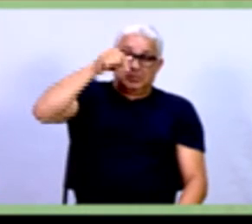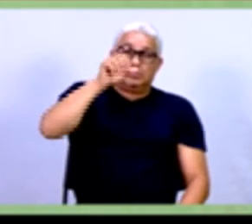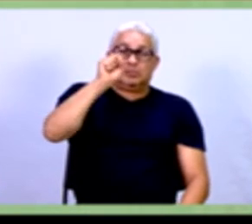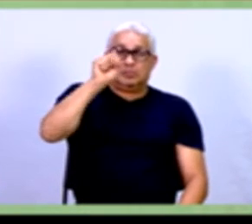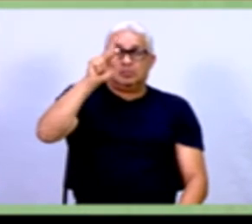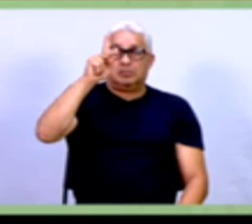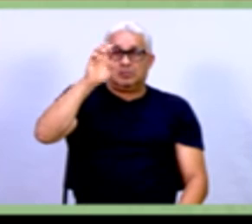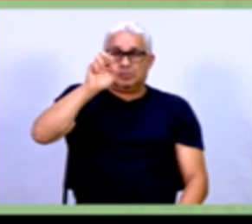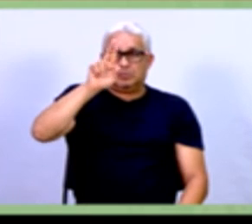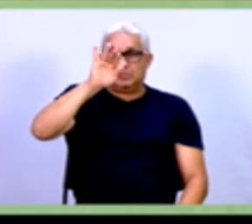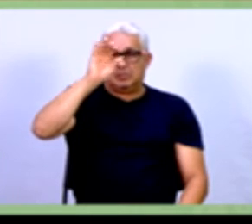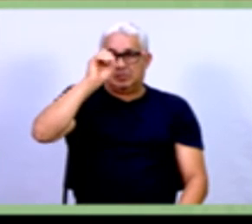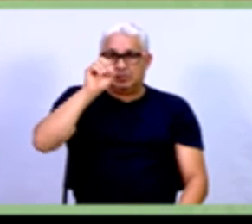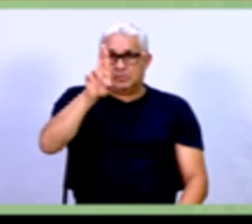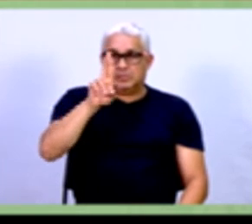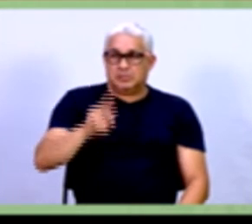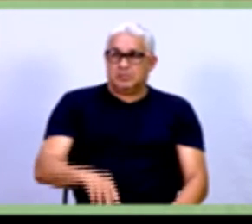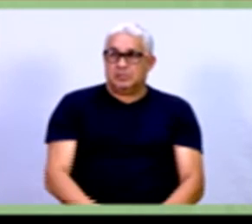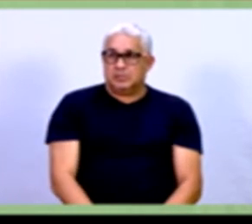tá?